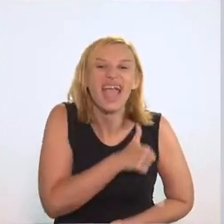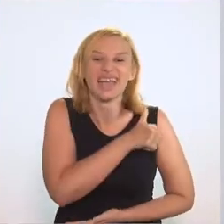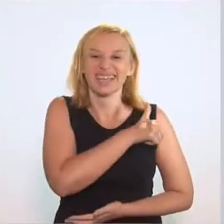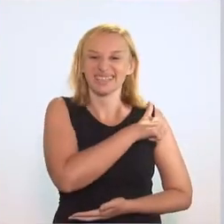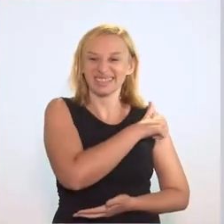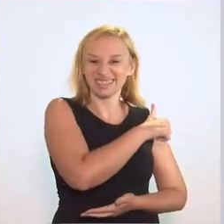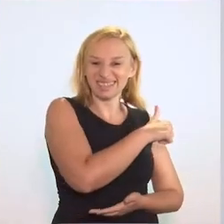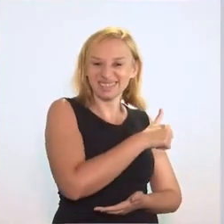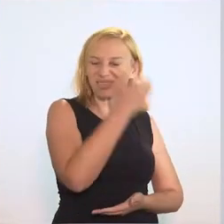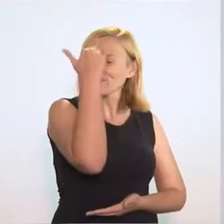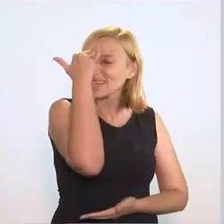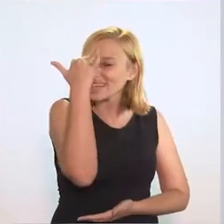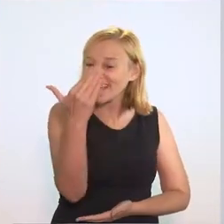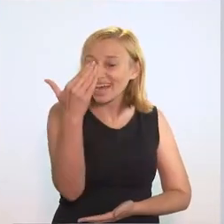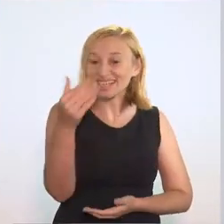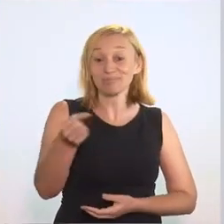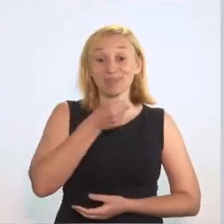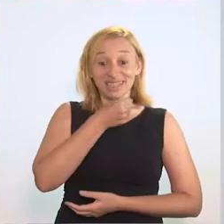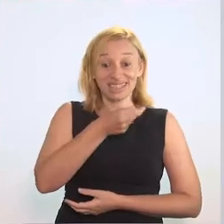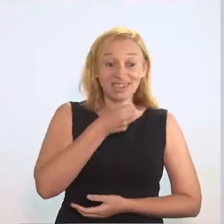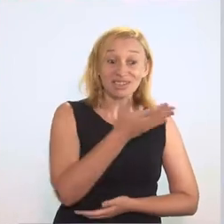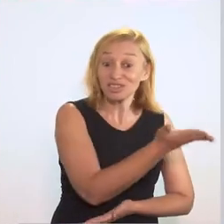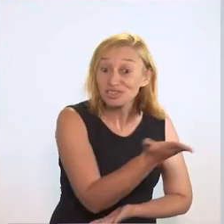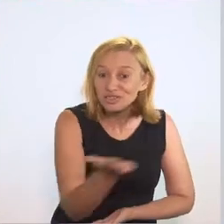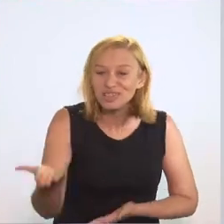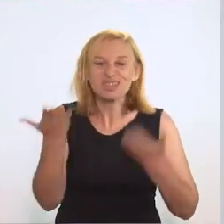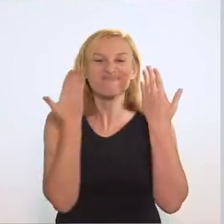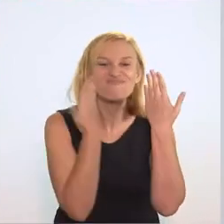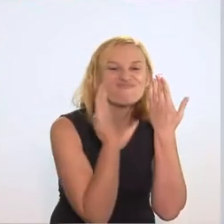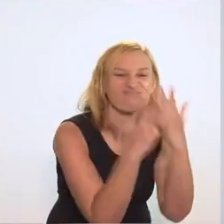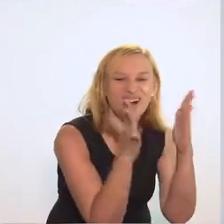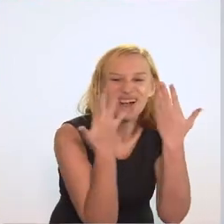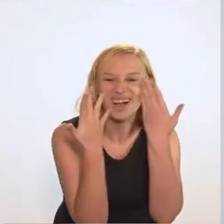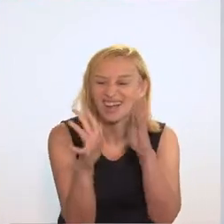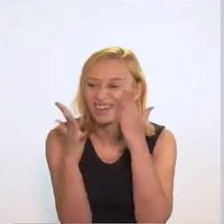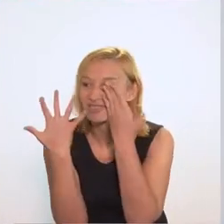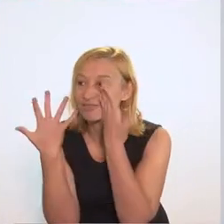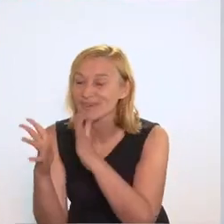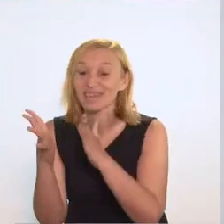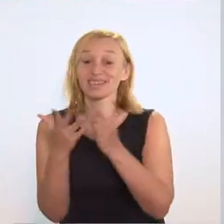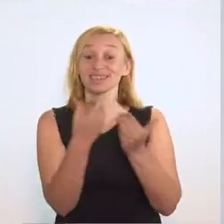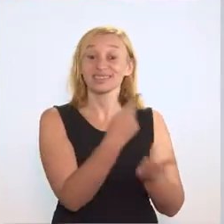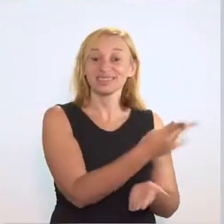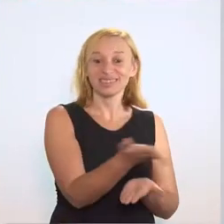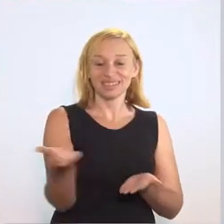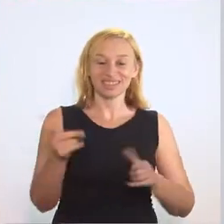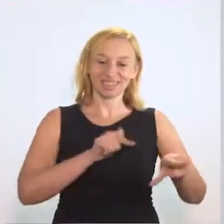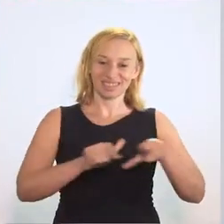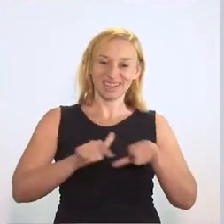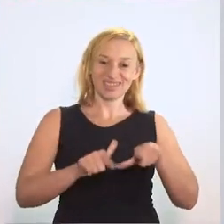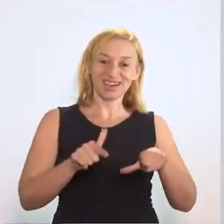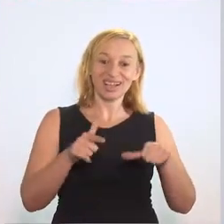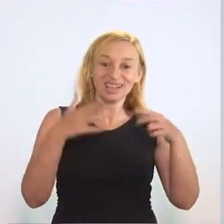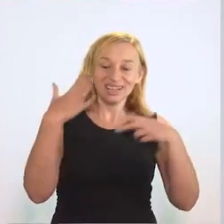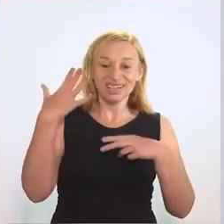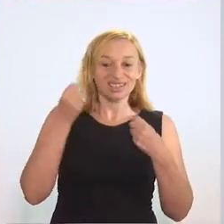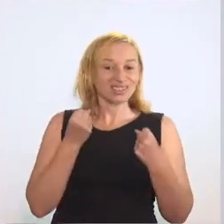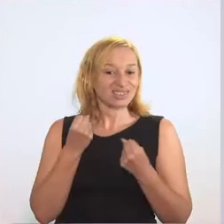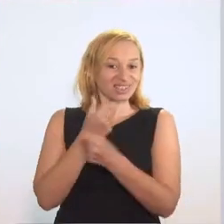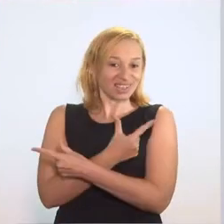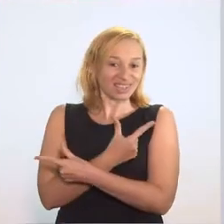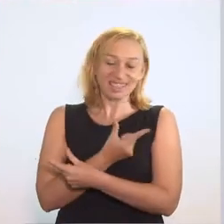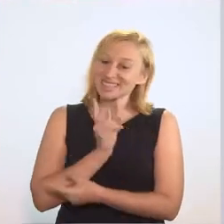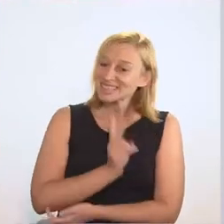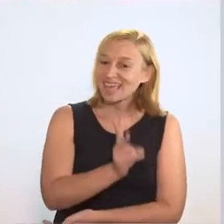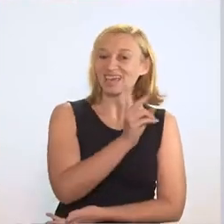falar mulheres. Muito obrigada pela entrevista de vocês, parabéns pelo trabalho e muito